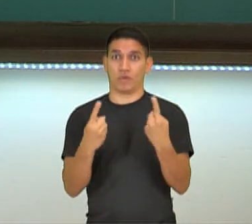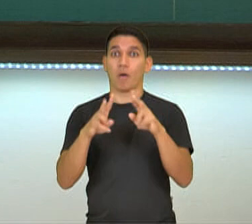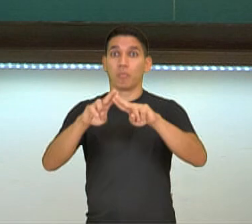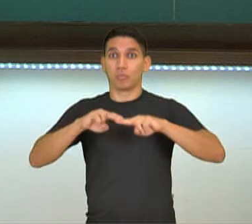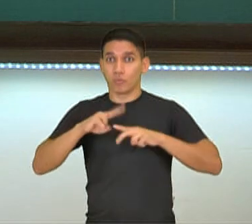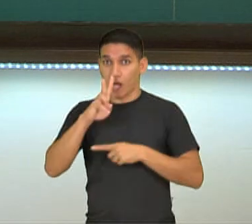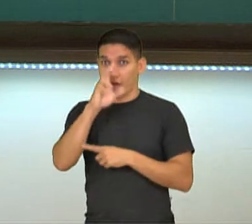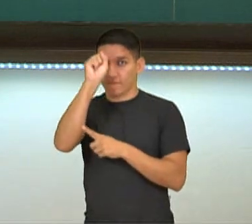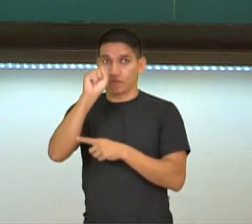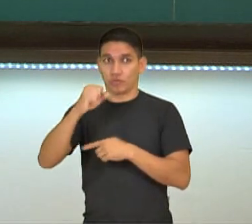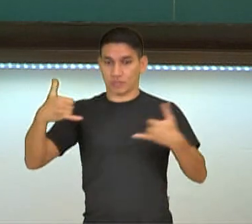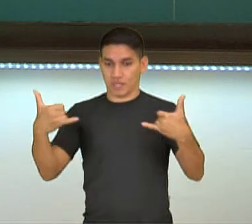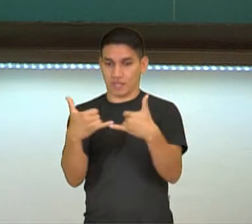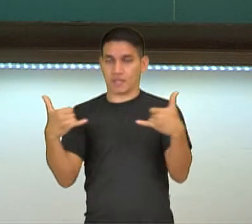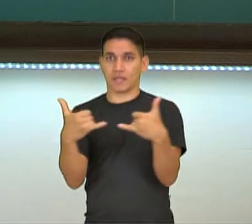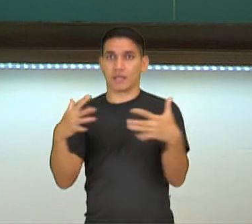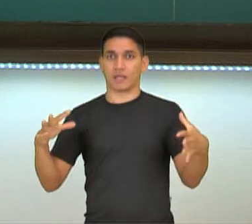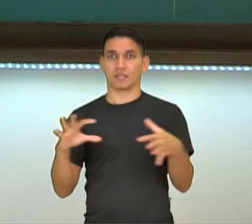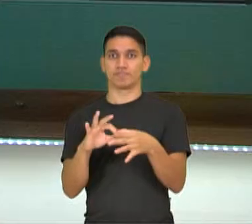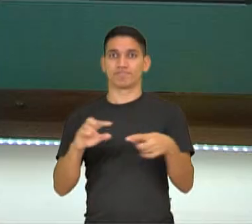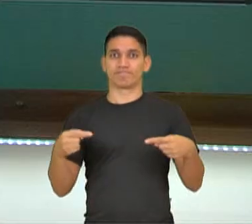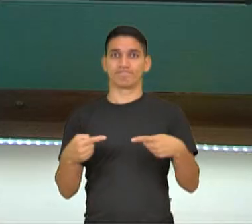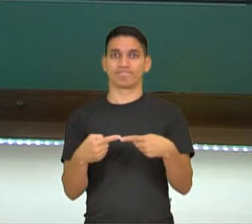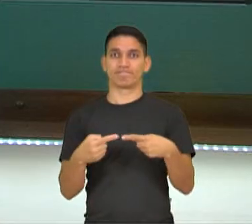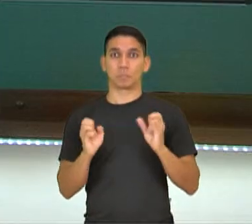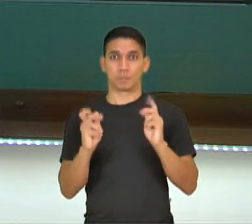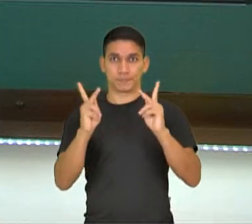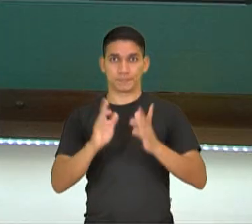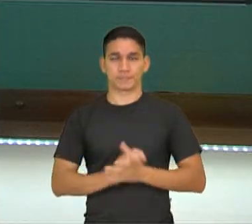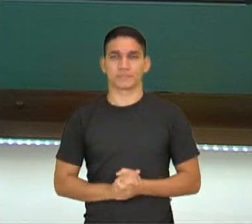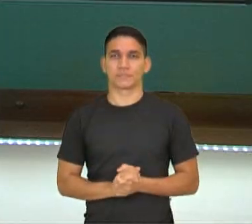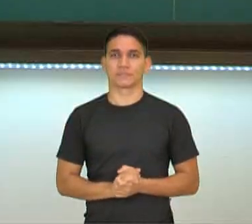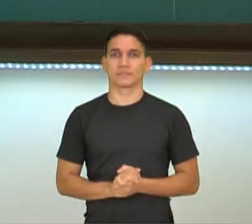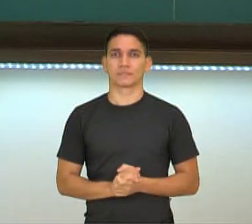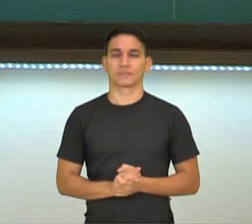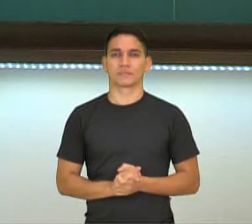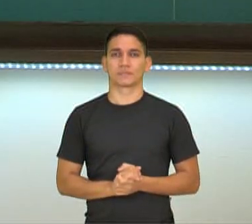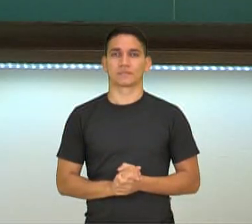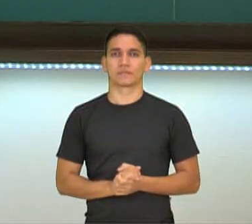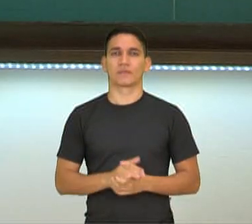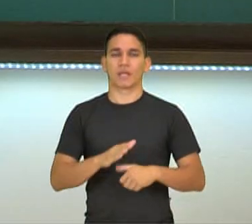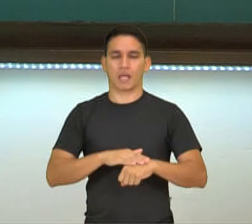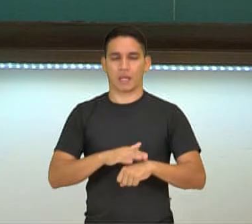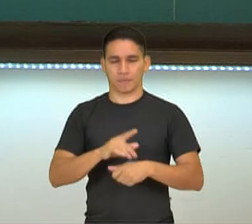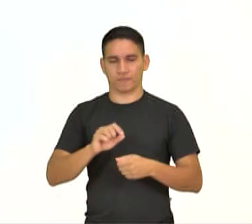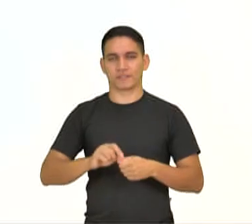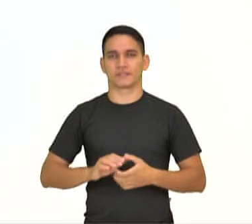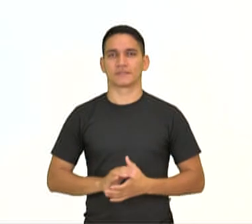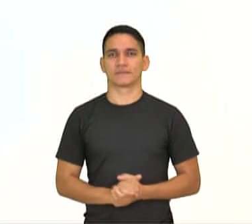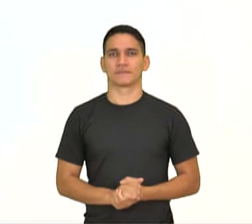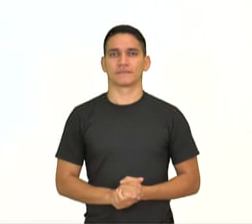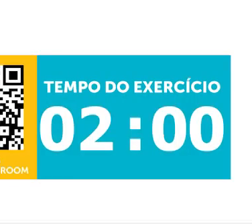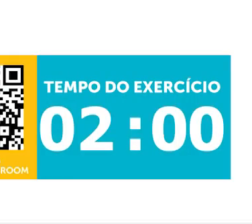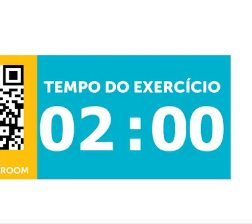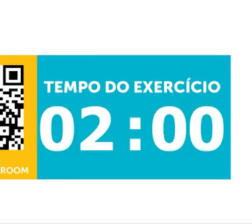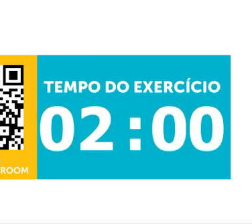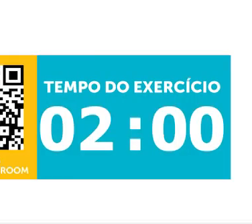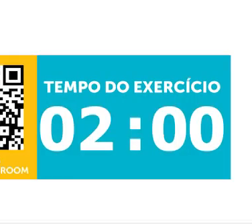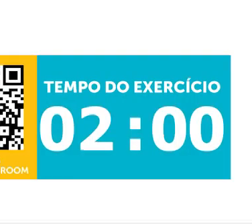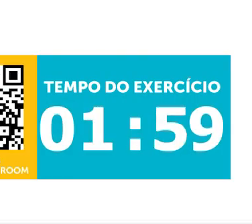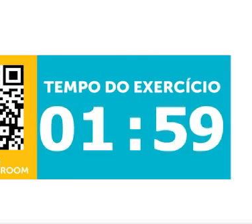na direção da linha que liga as duas cargas, ok? Tempo para vocês fazerem, vamos lá.